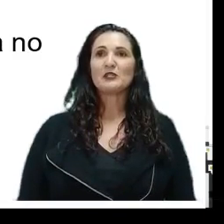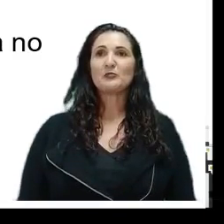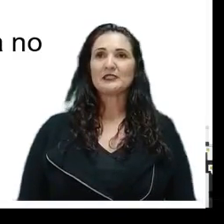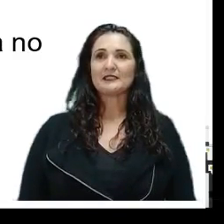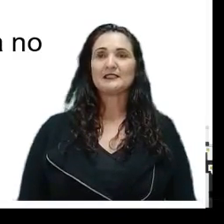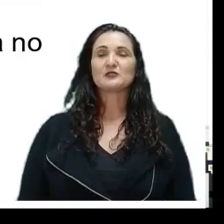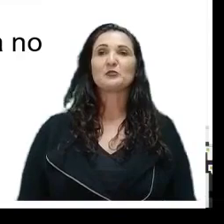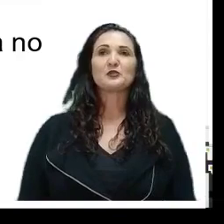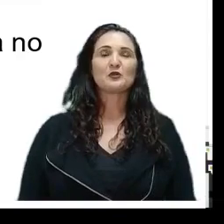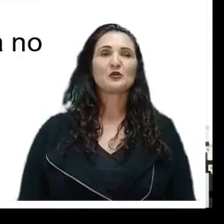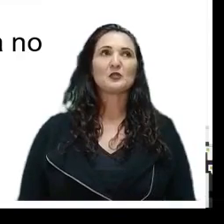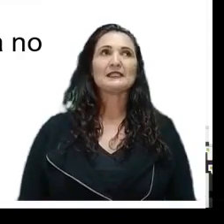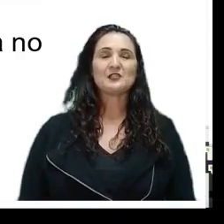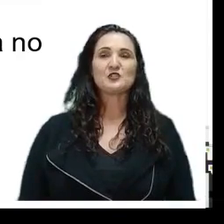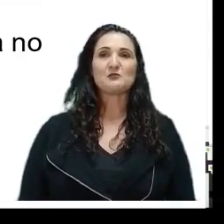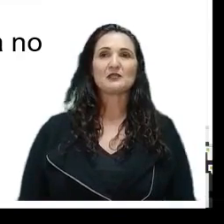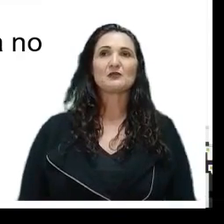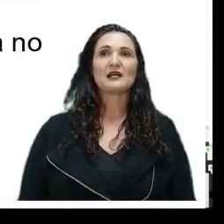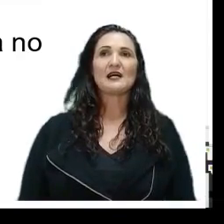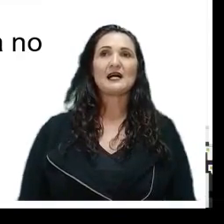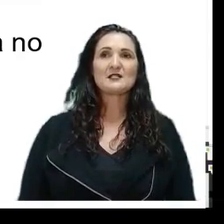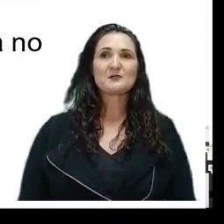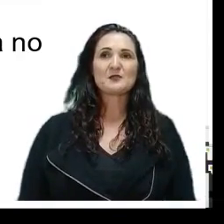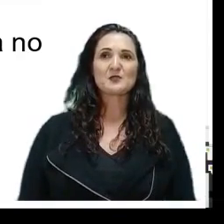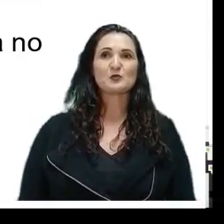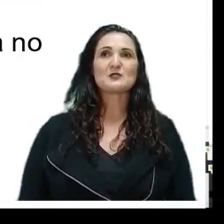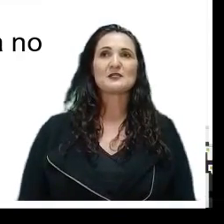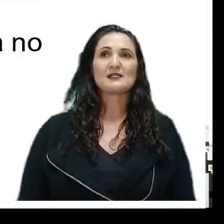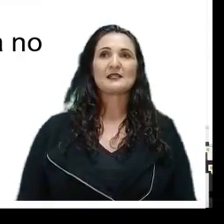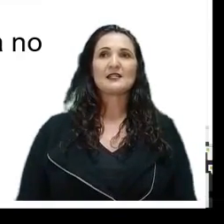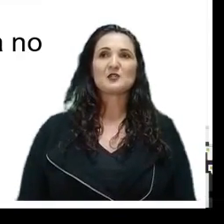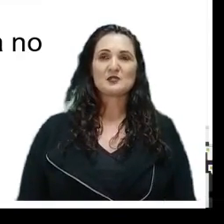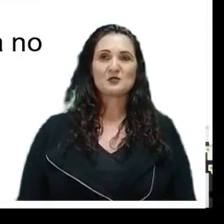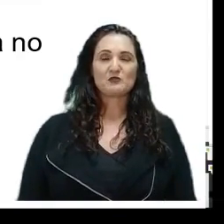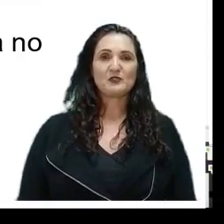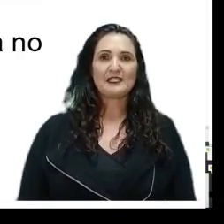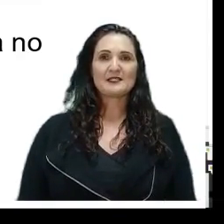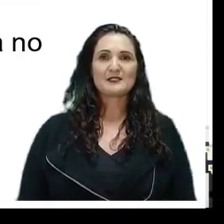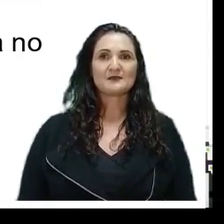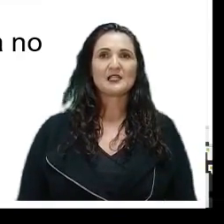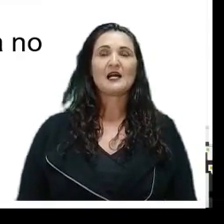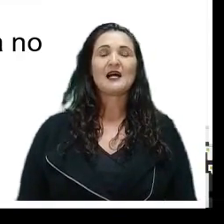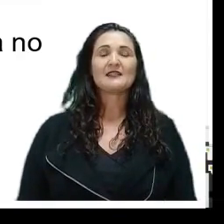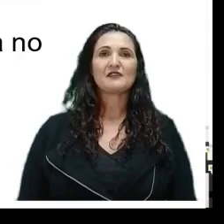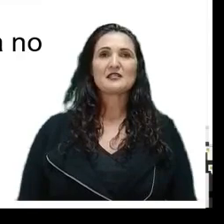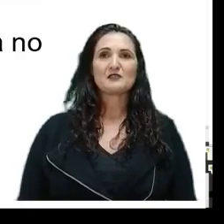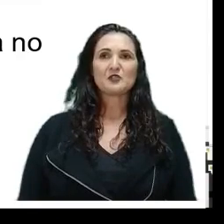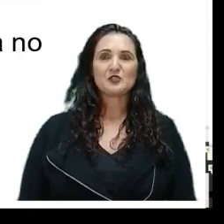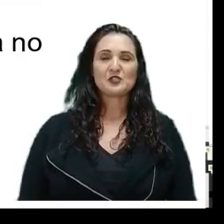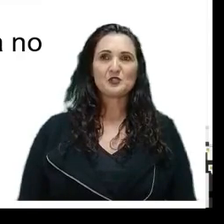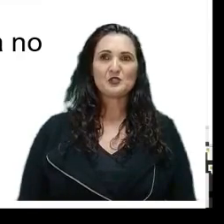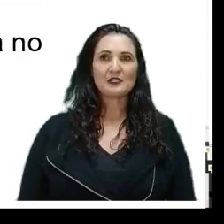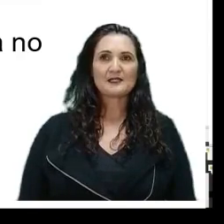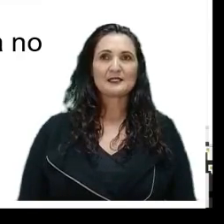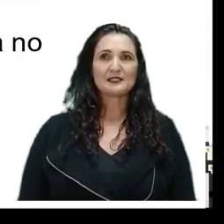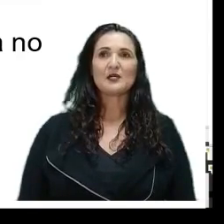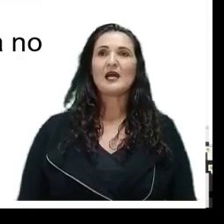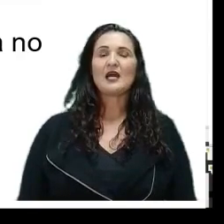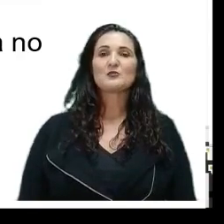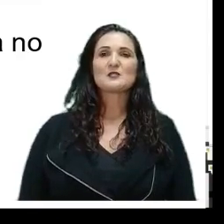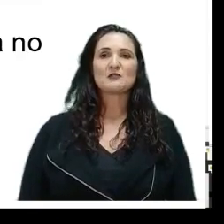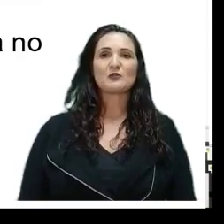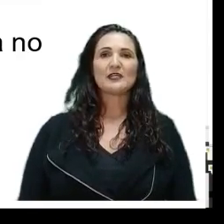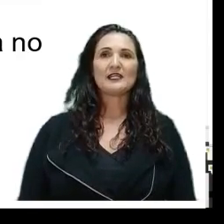papel importante no protocolo de atendimento às pessoas em situação de violência. Através da ficha de notificação,